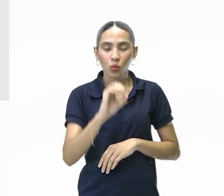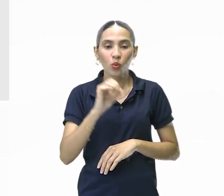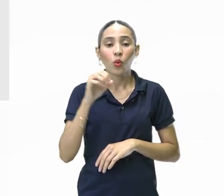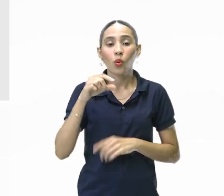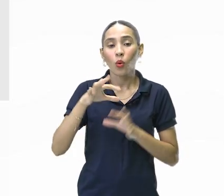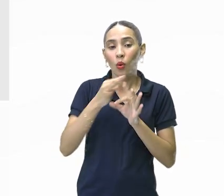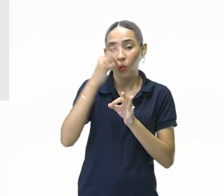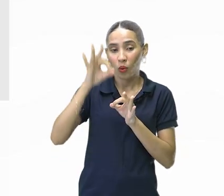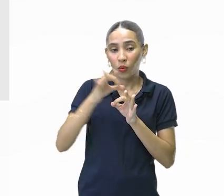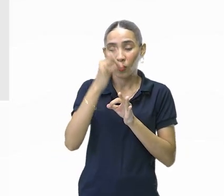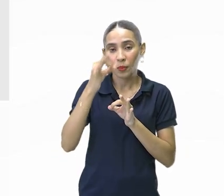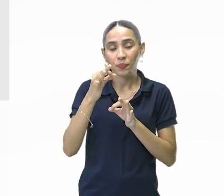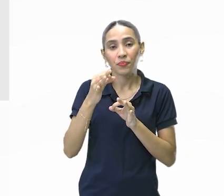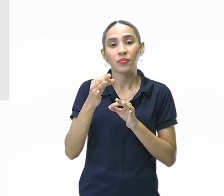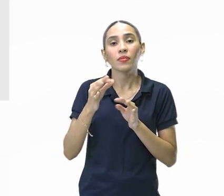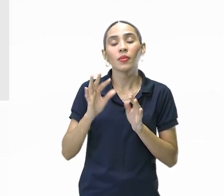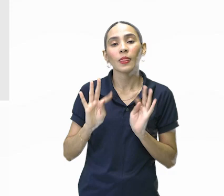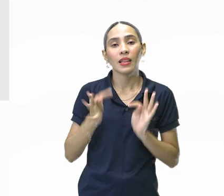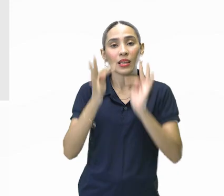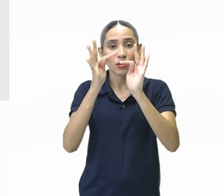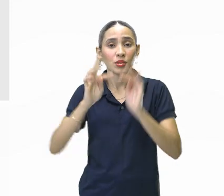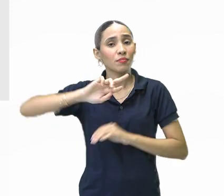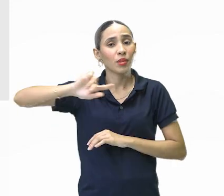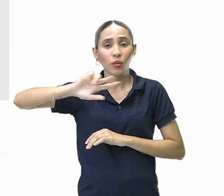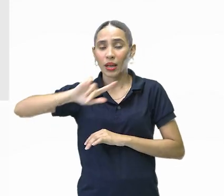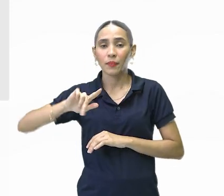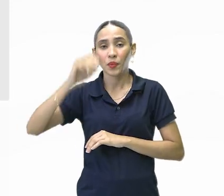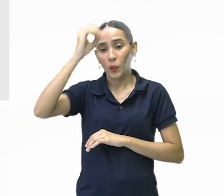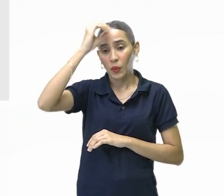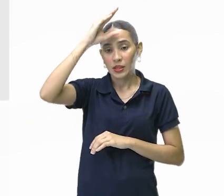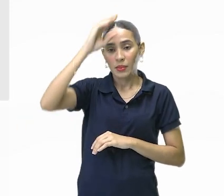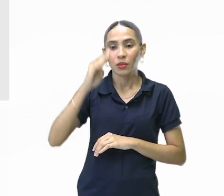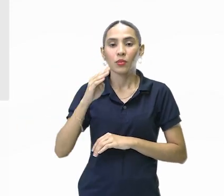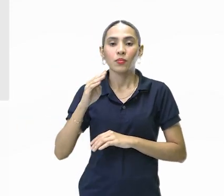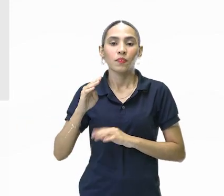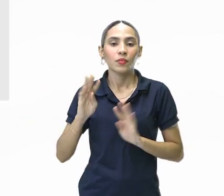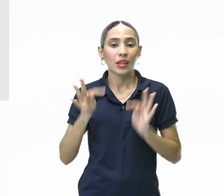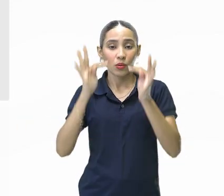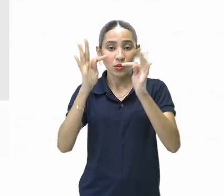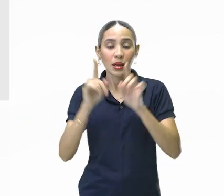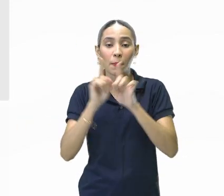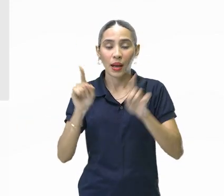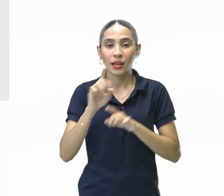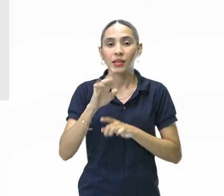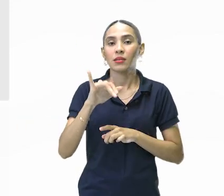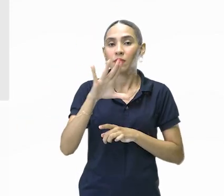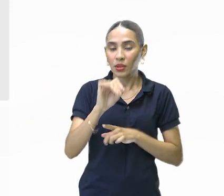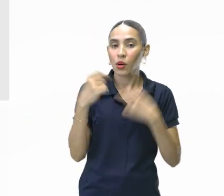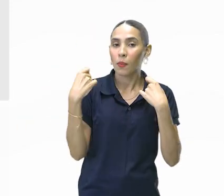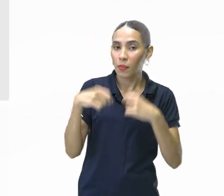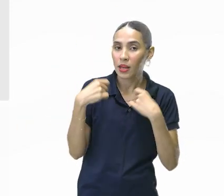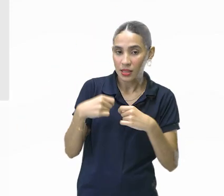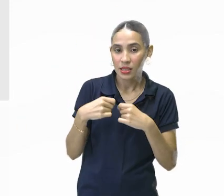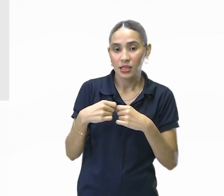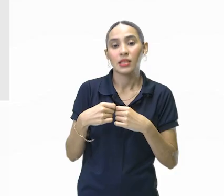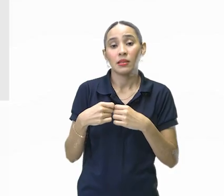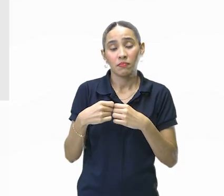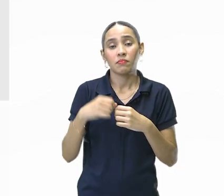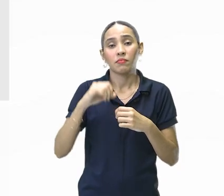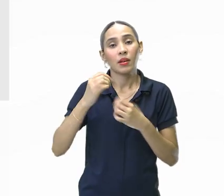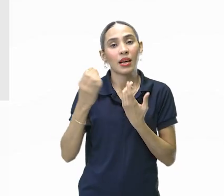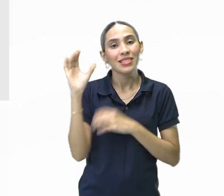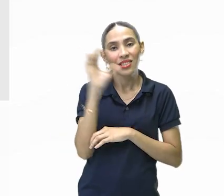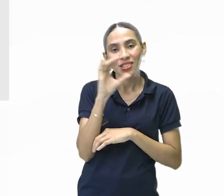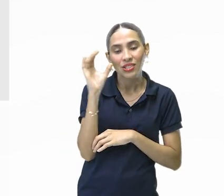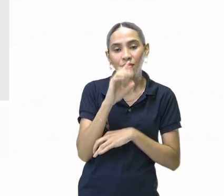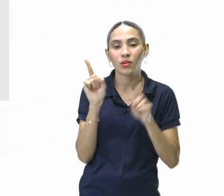não requer o conhecimento em biologia, já a biotecnologia requer o conhecimento empírico ou